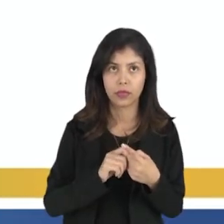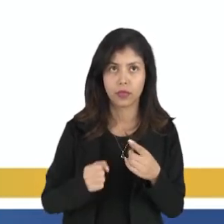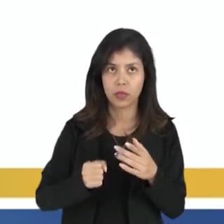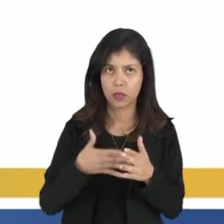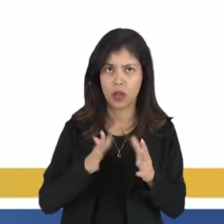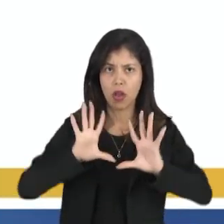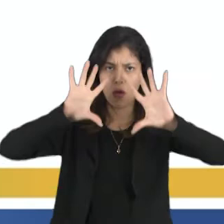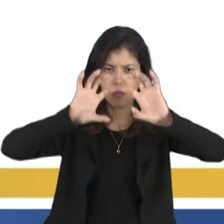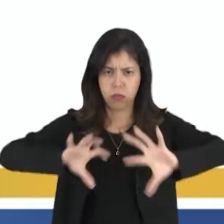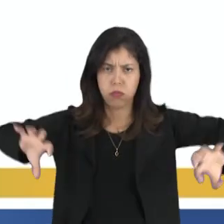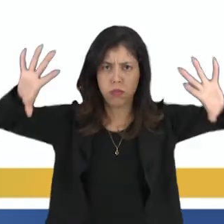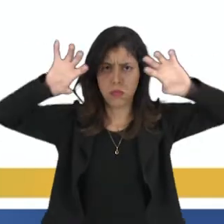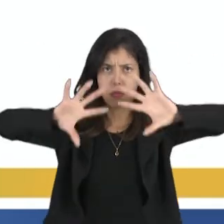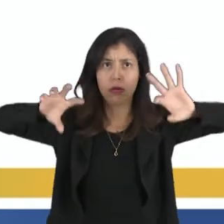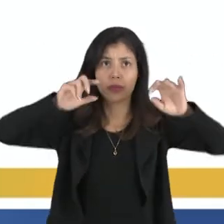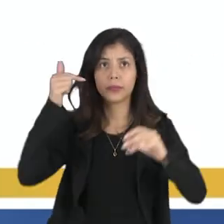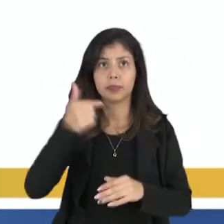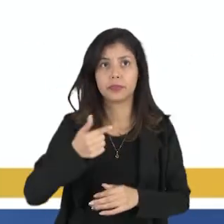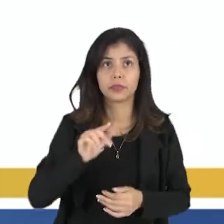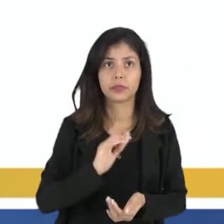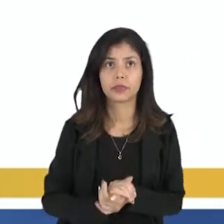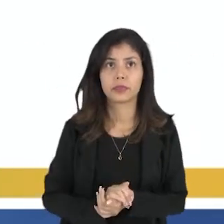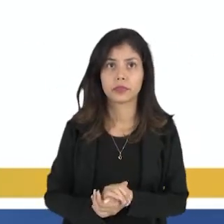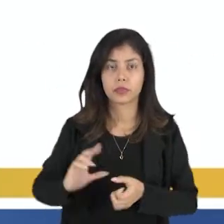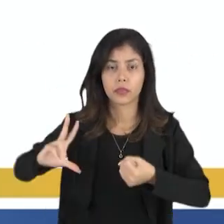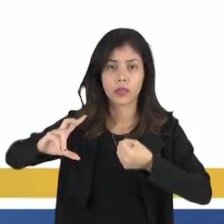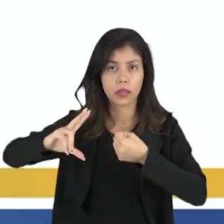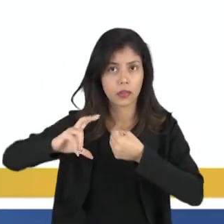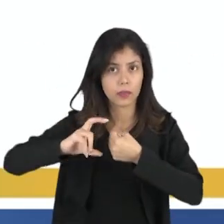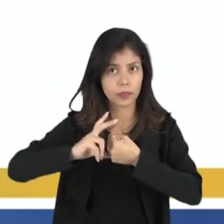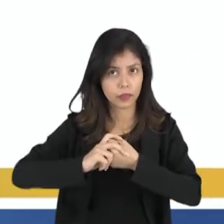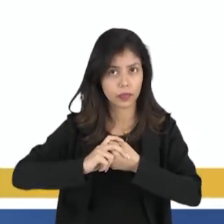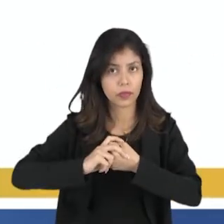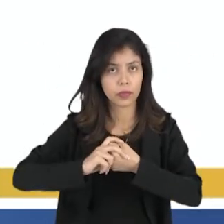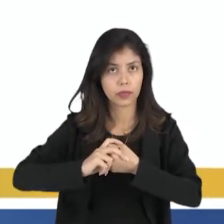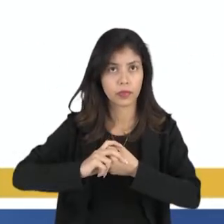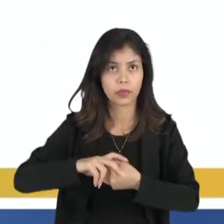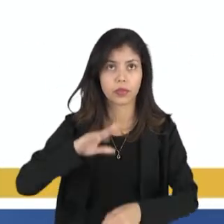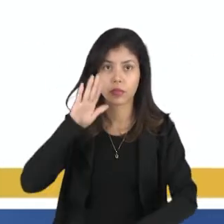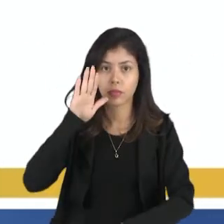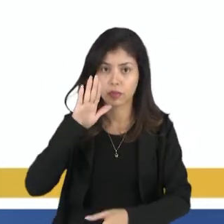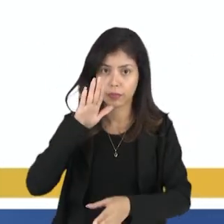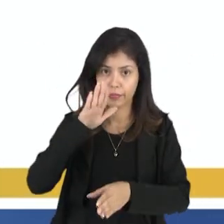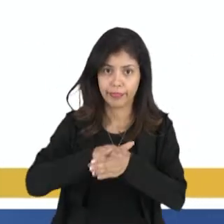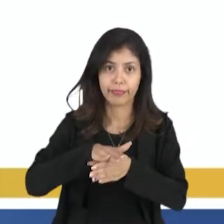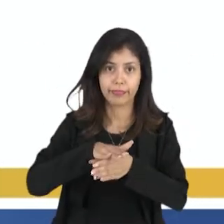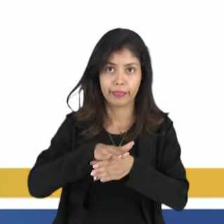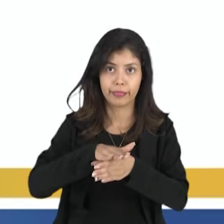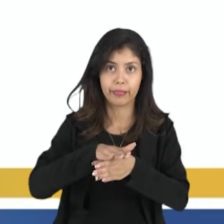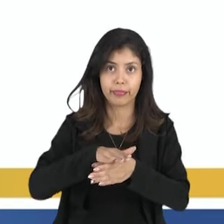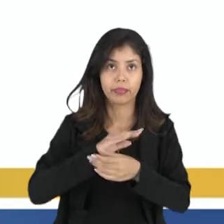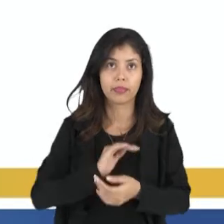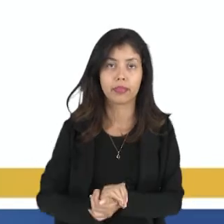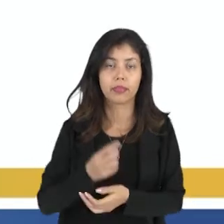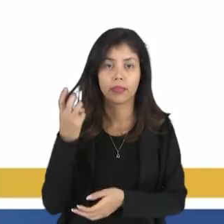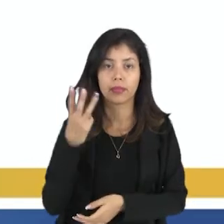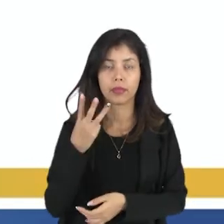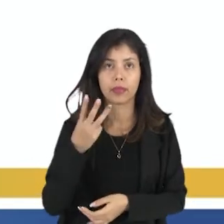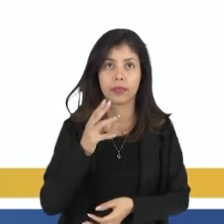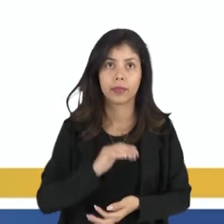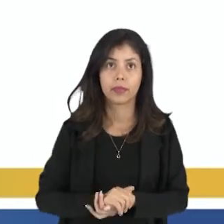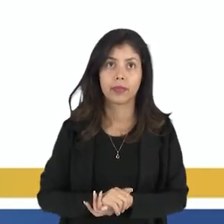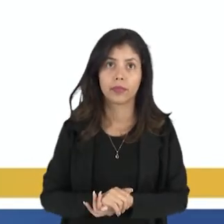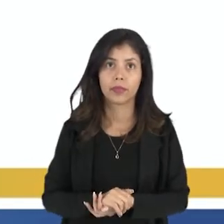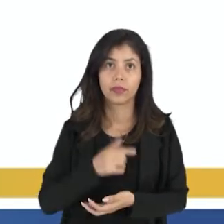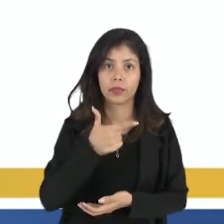muita fumaça saindo, na segunda chaminé, 2020, o vírus tampando aí a chaminé, e na terceira,